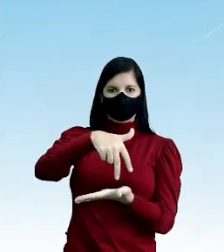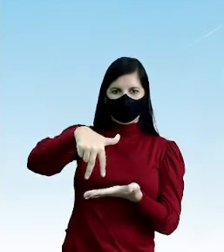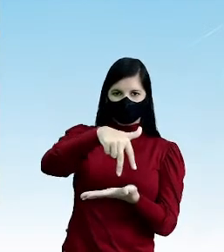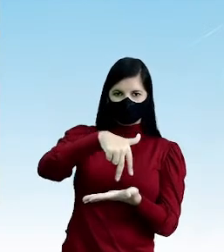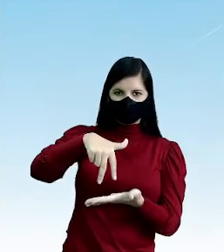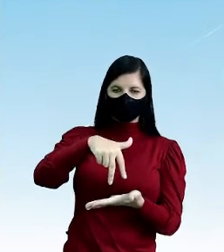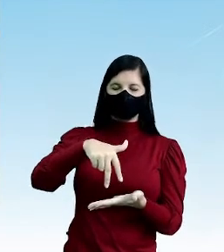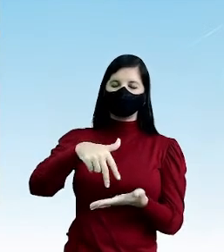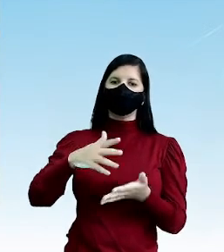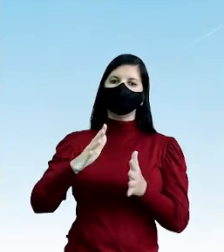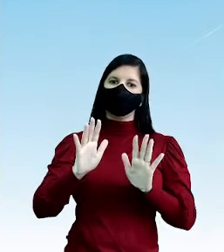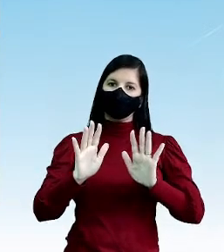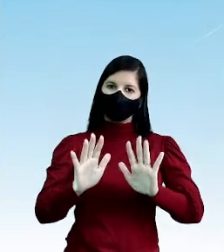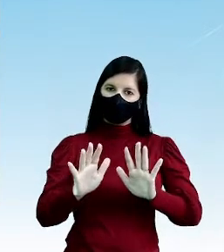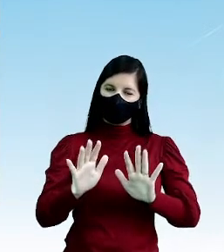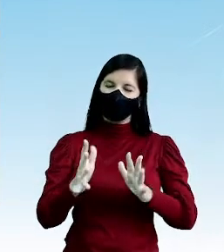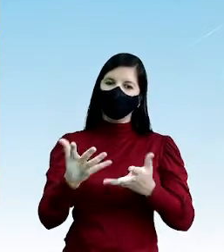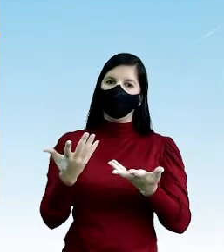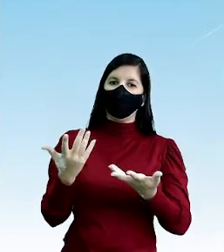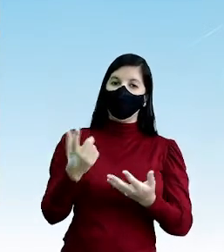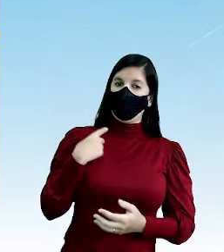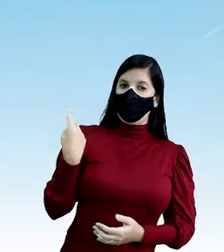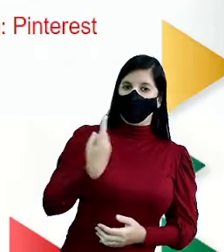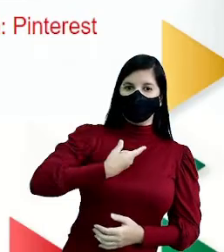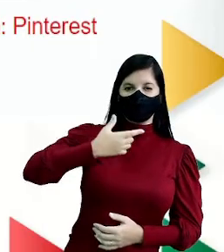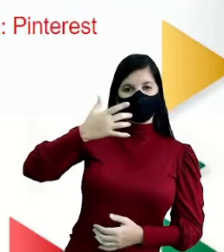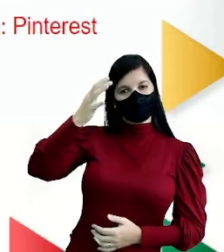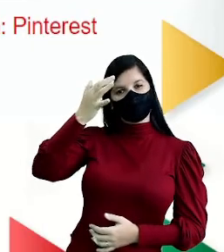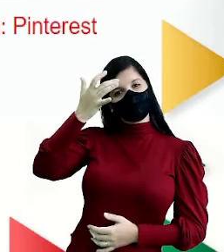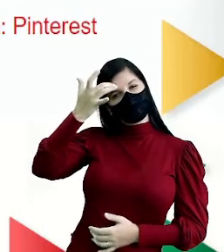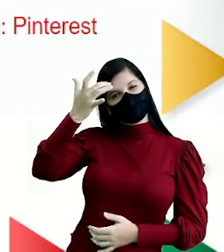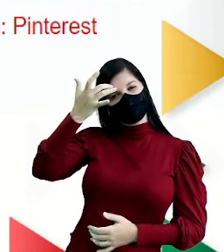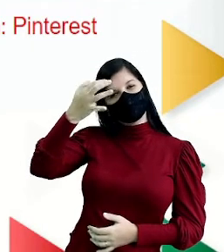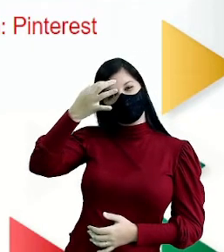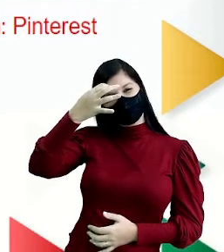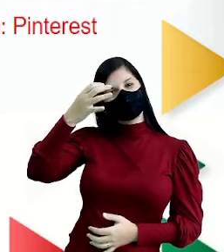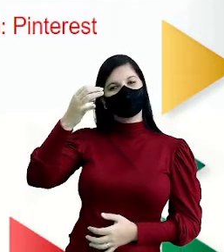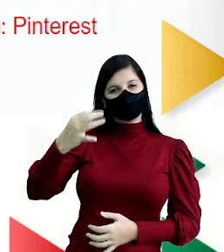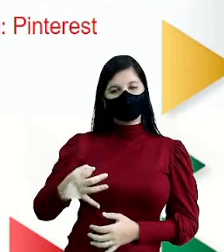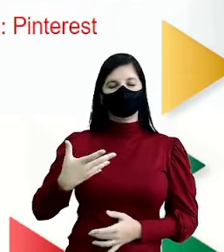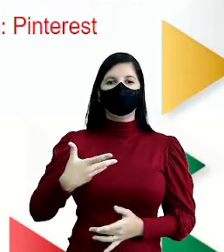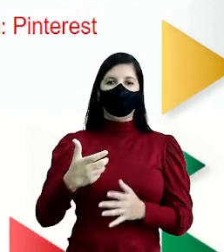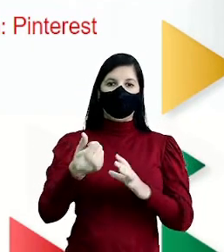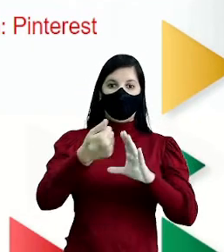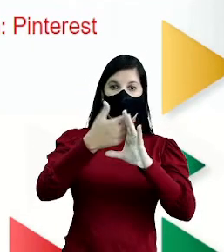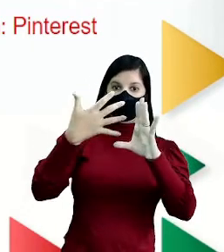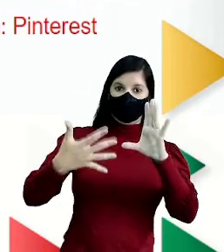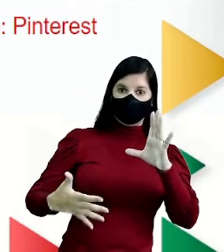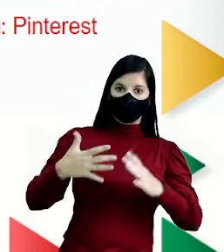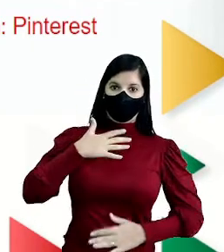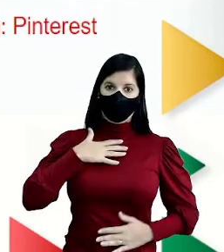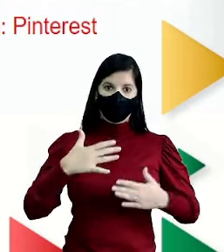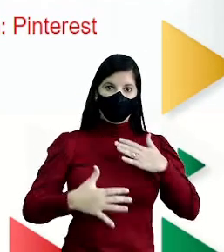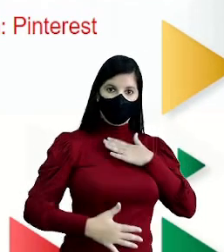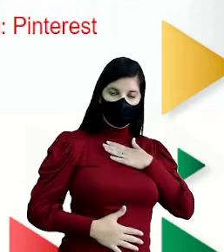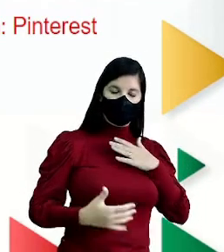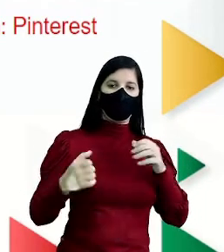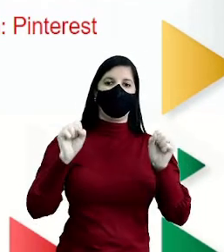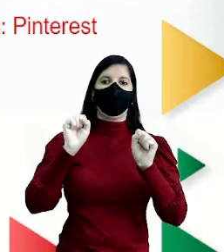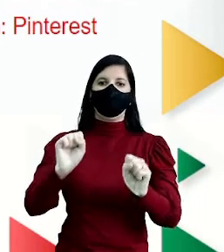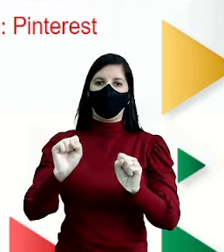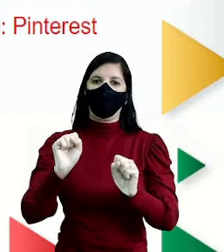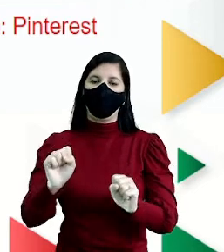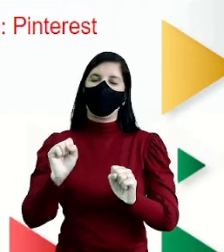Como tomamos consciência das nossas características físicas e do que podemos ou não fazer com o